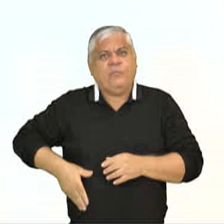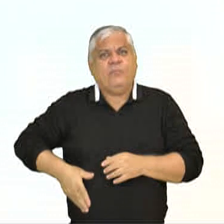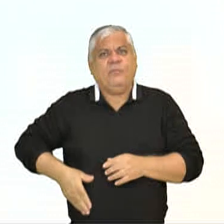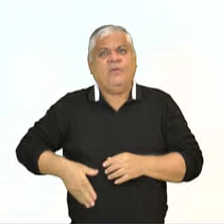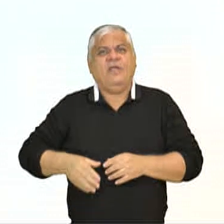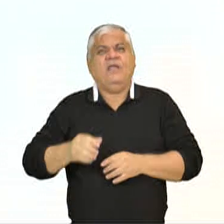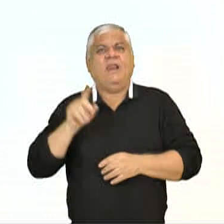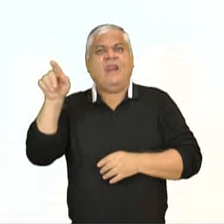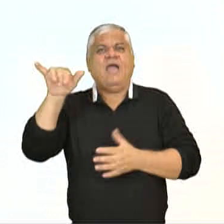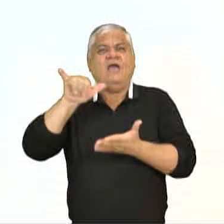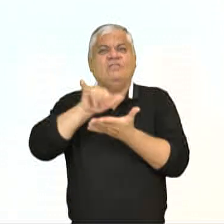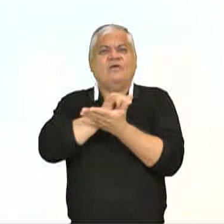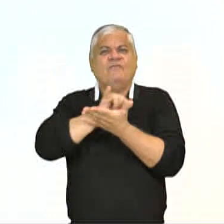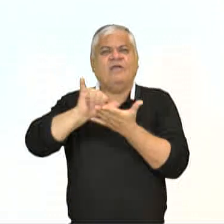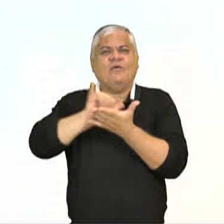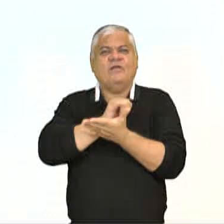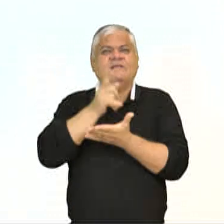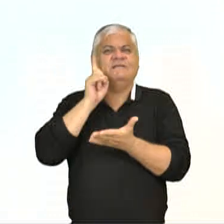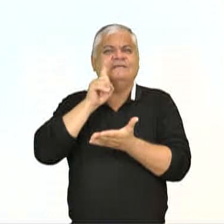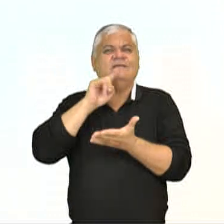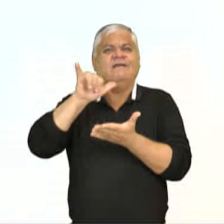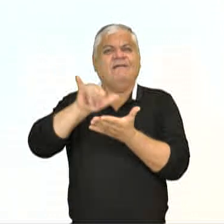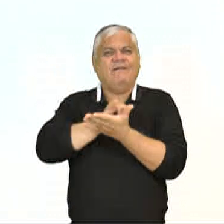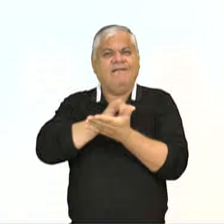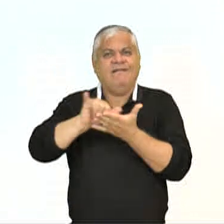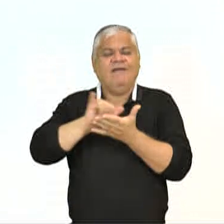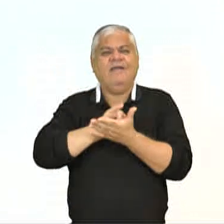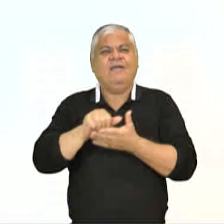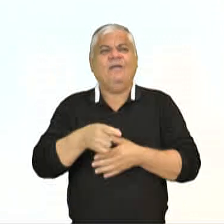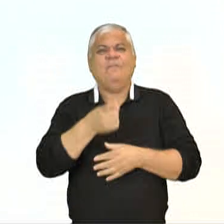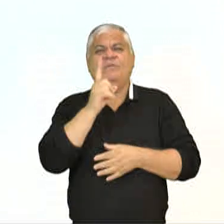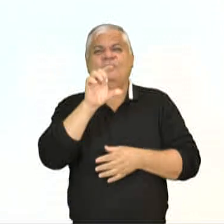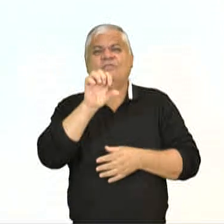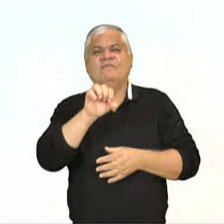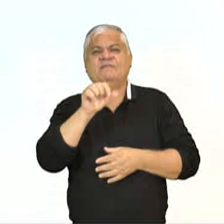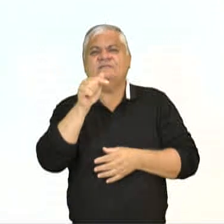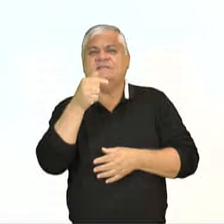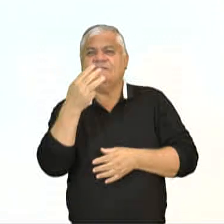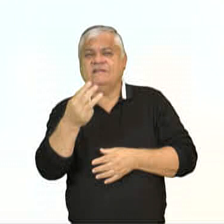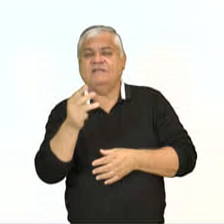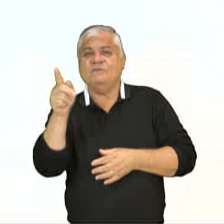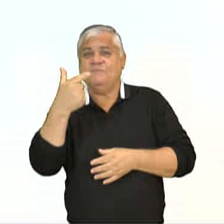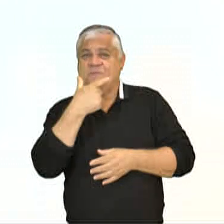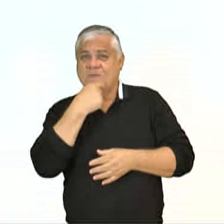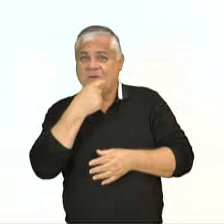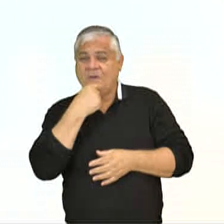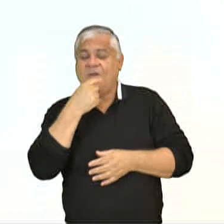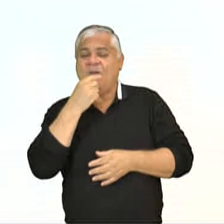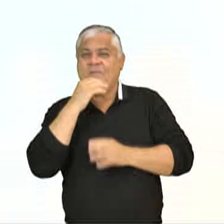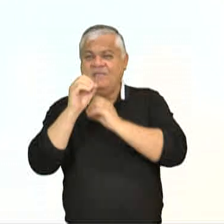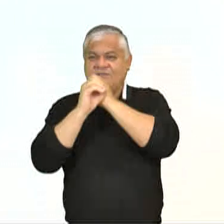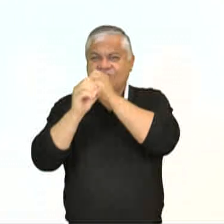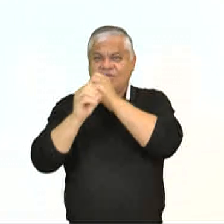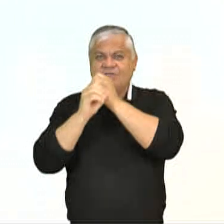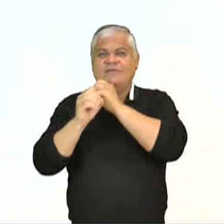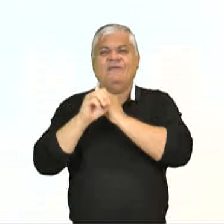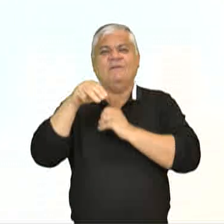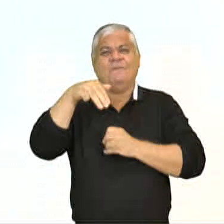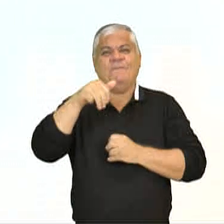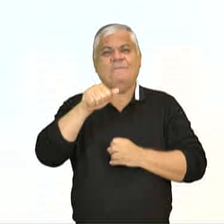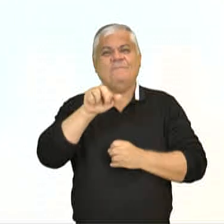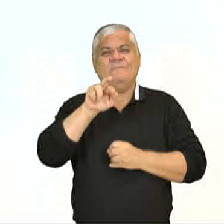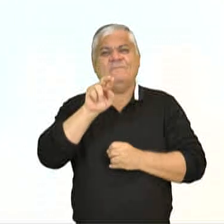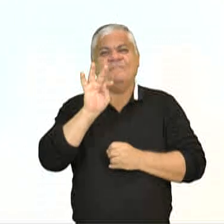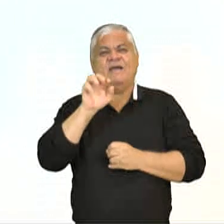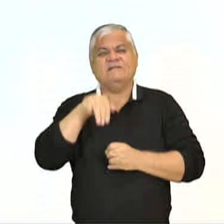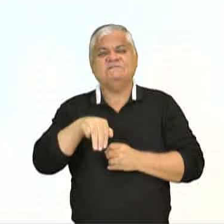em Nova York em 1973 pelo engenheiro Martin Cooper. O aparelho que ele usou